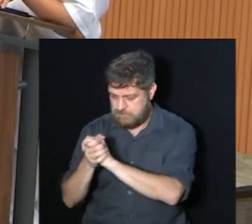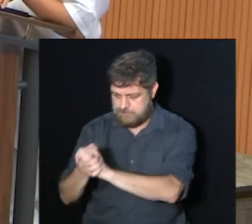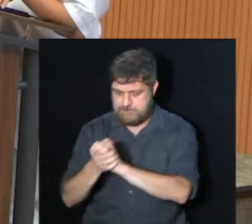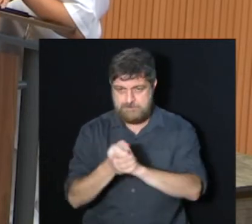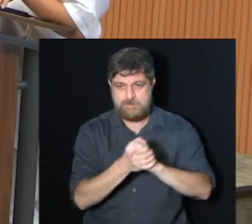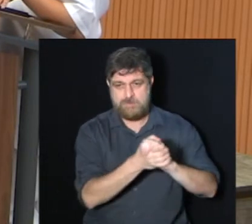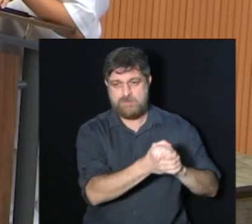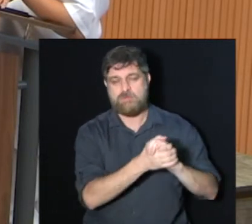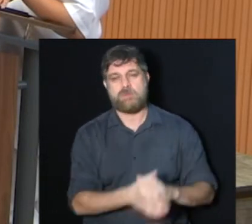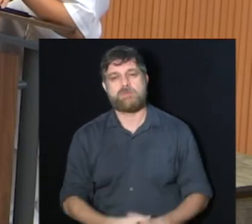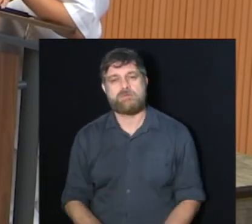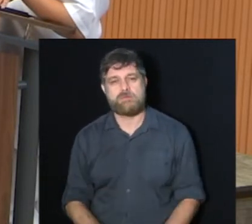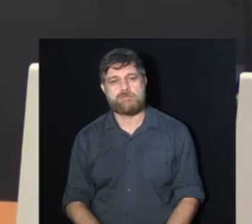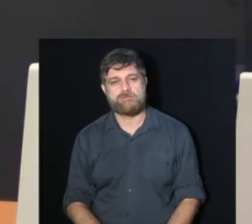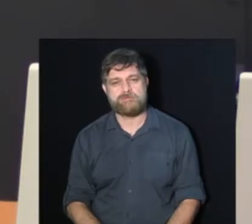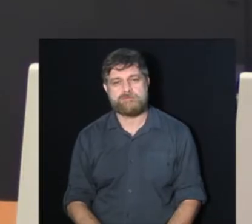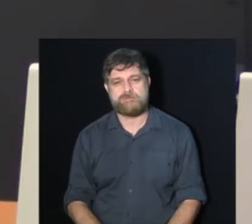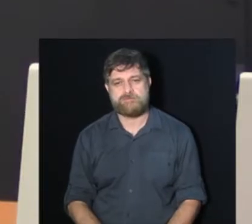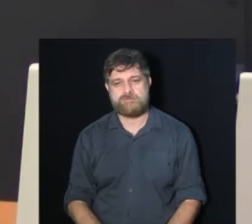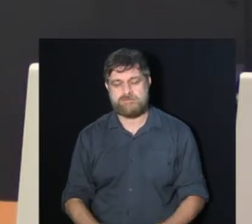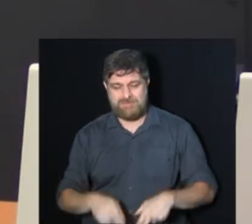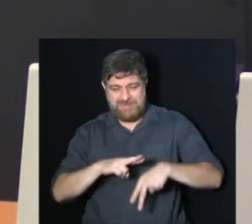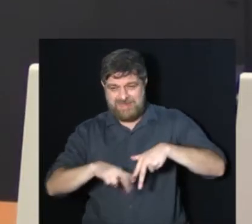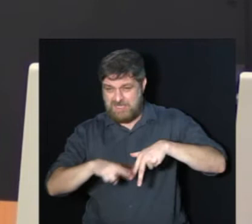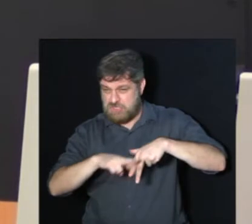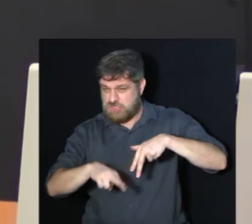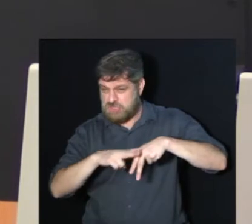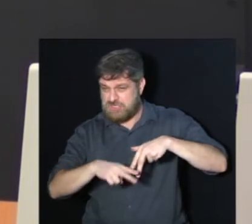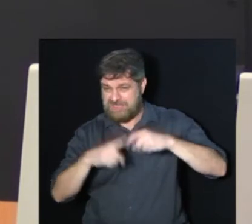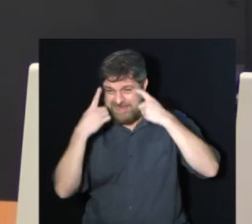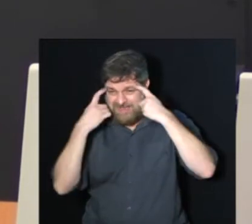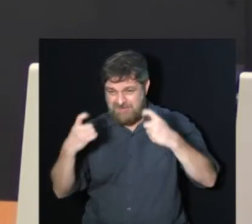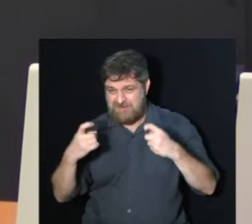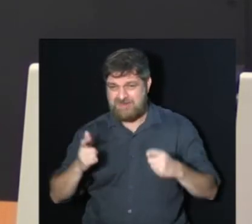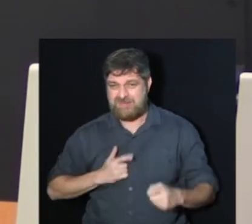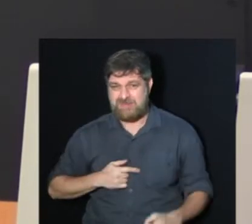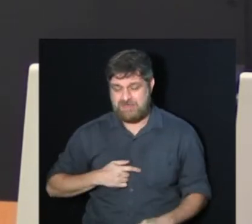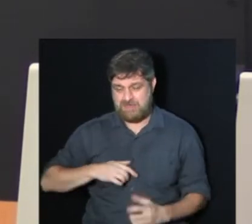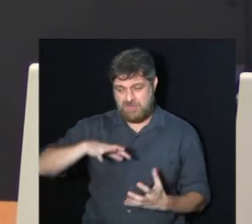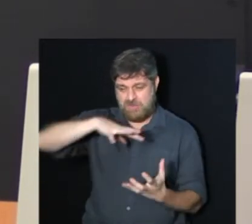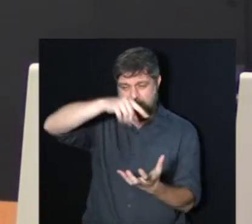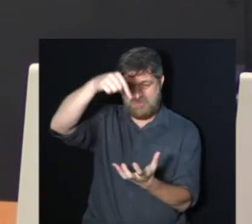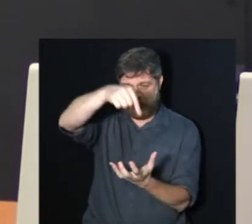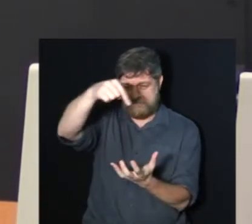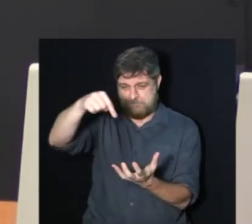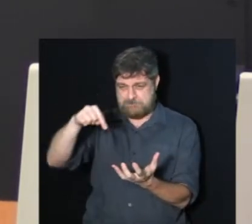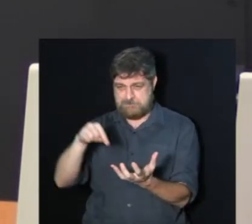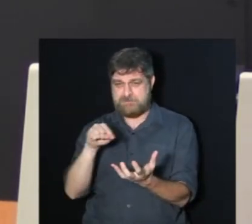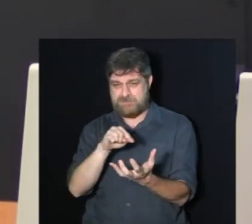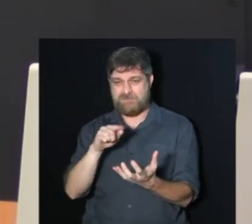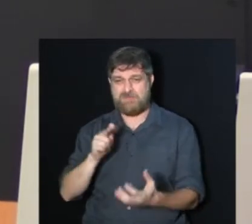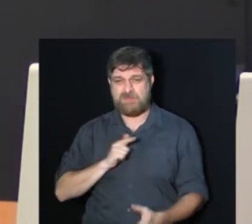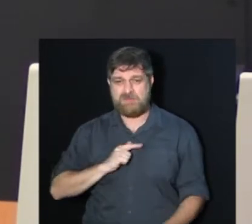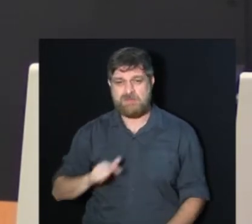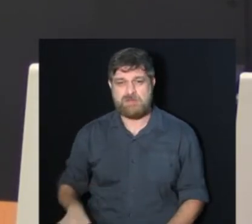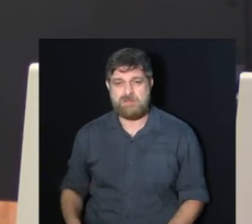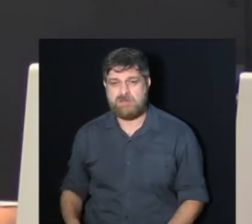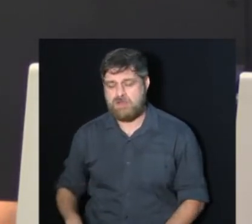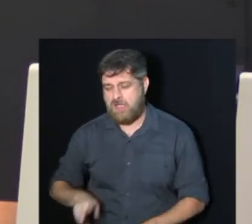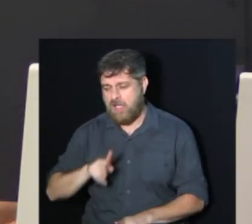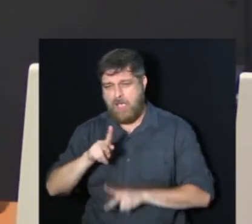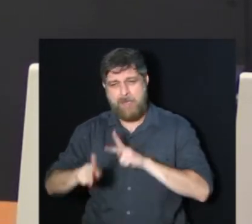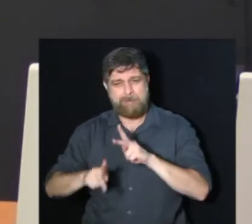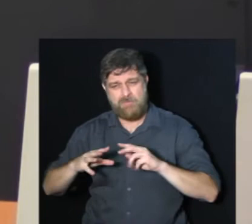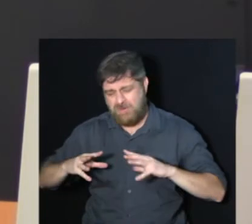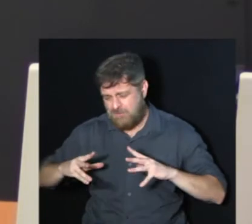Bom, a violência de gênero e doméstica, ela está em toda parte no planeta. Atinge os mais variados povos,